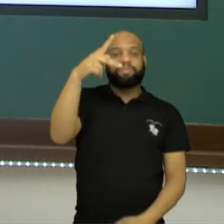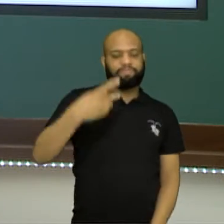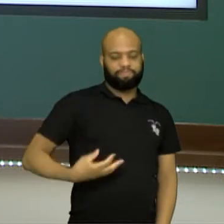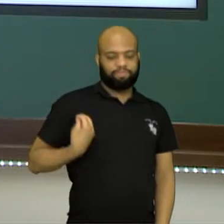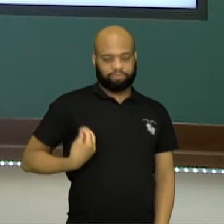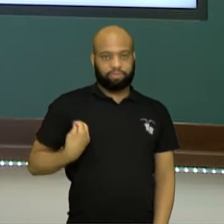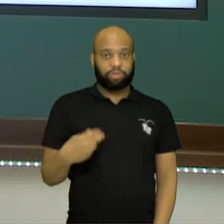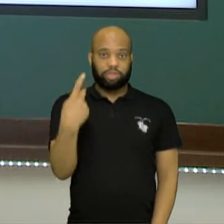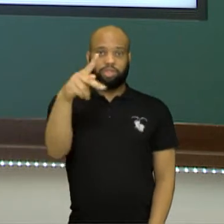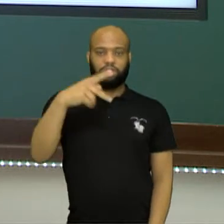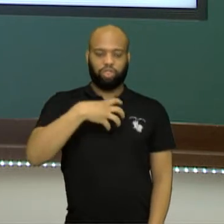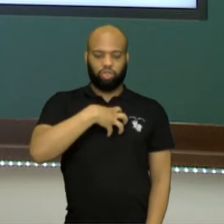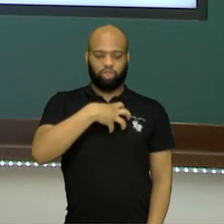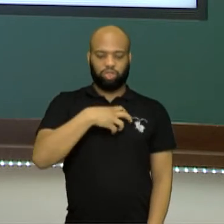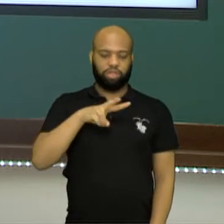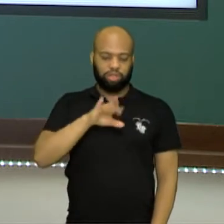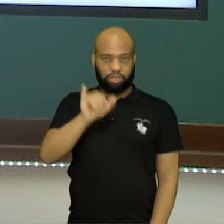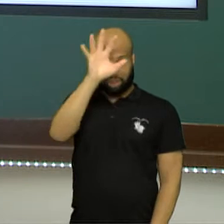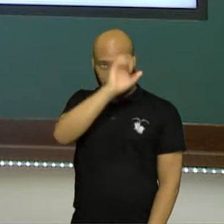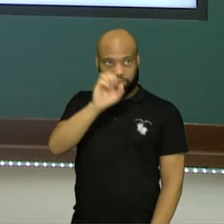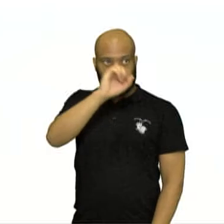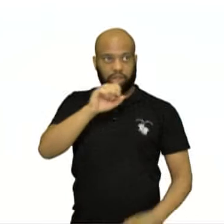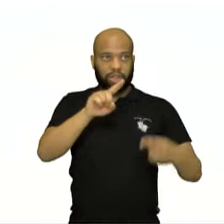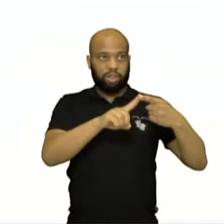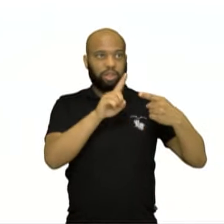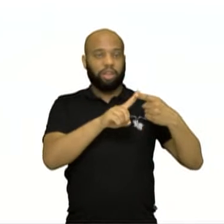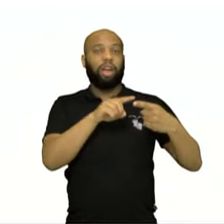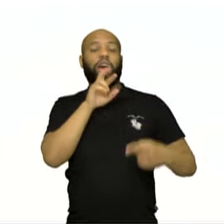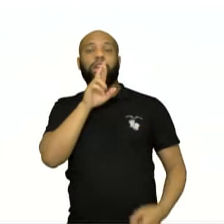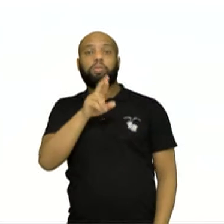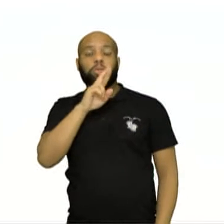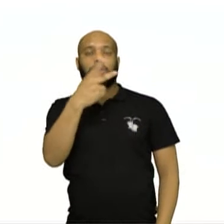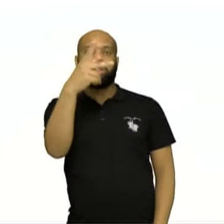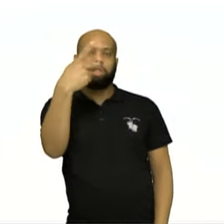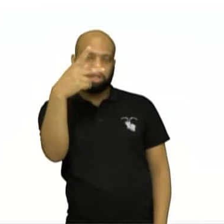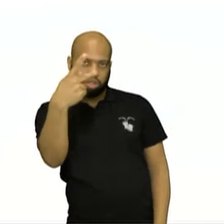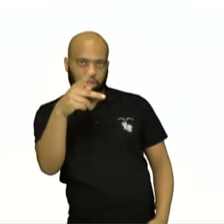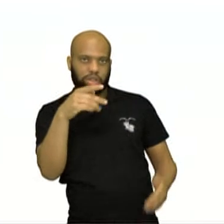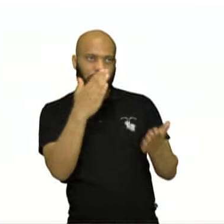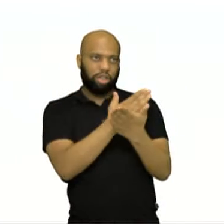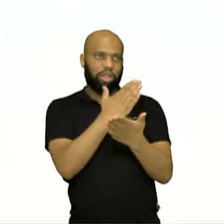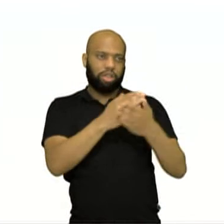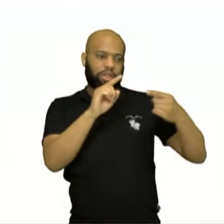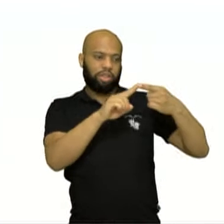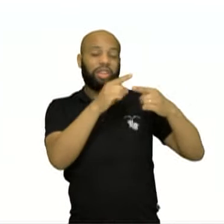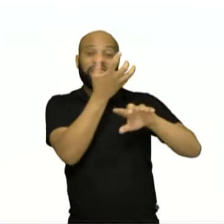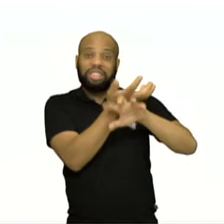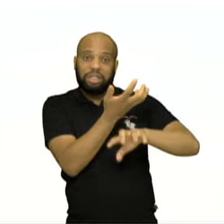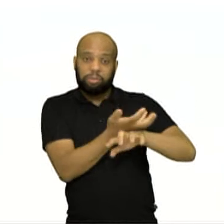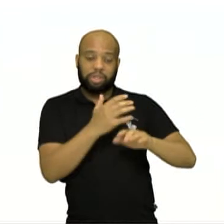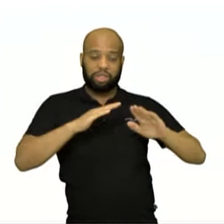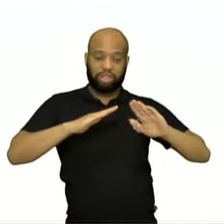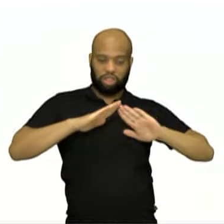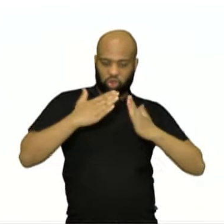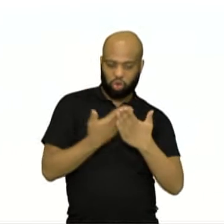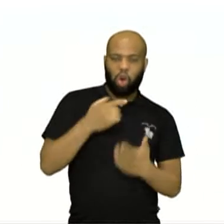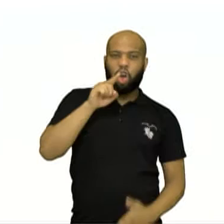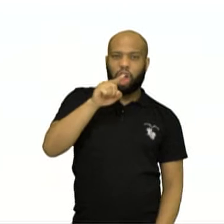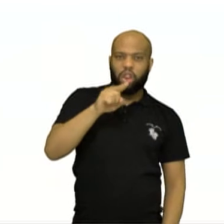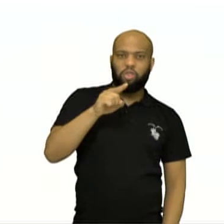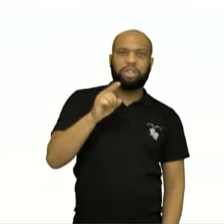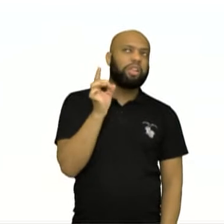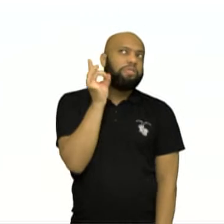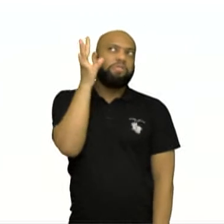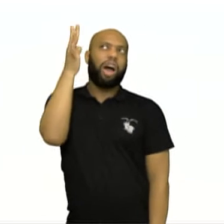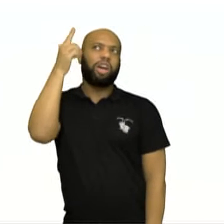seu modo de aprender. Primeira questão, responda aí no seu caderno. Quais são as disciplinas escolares que você tem mais